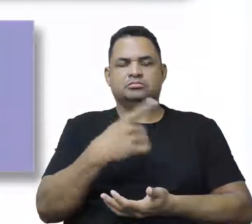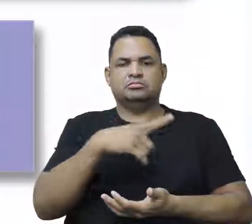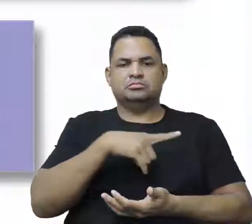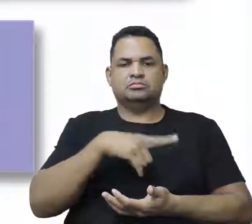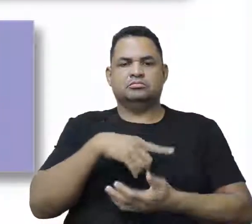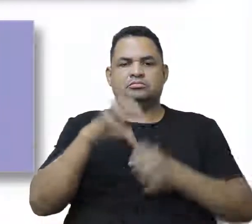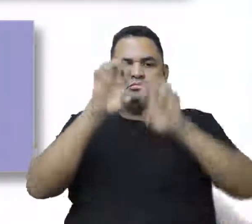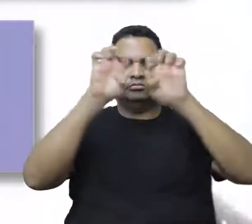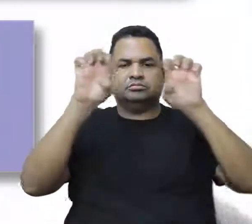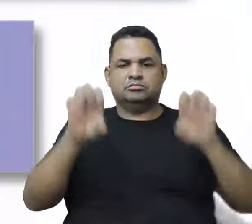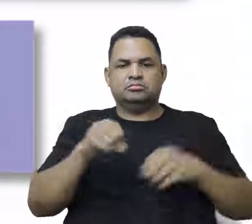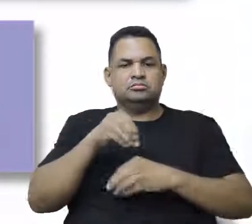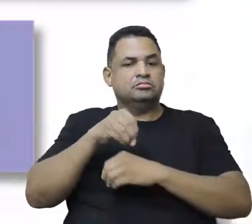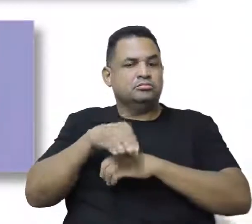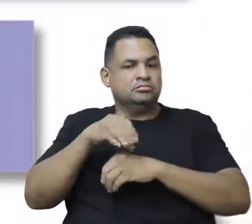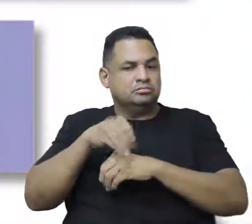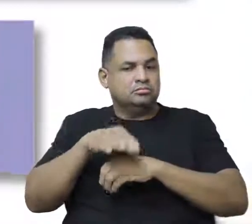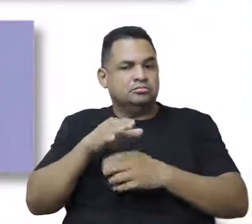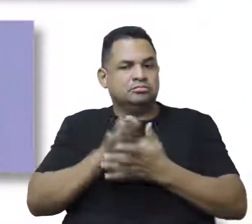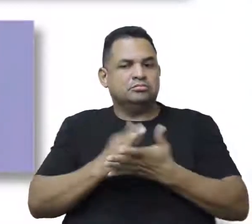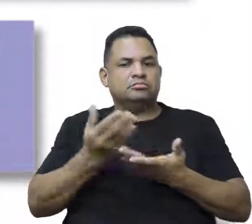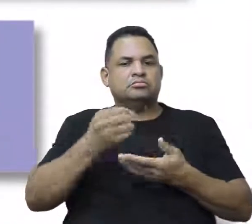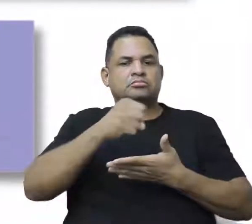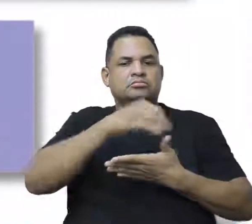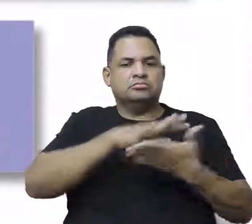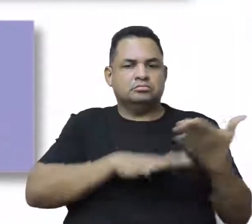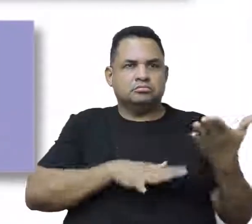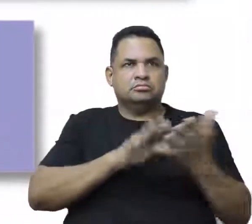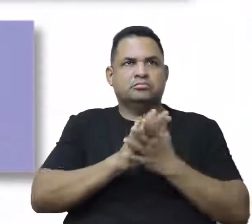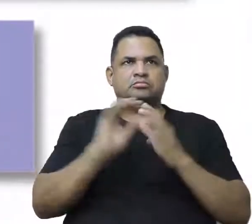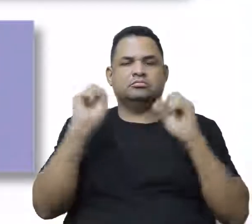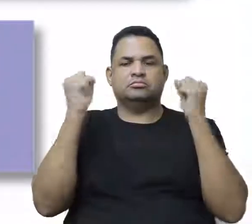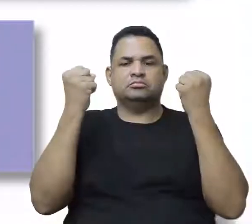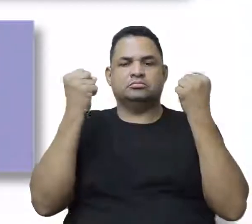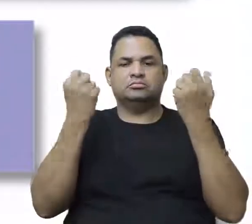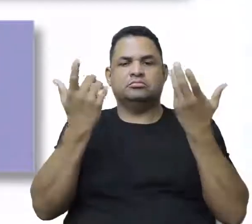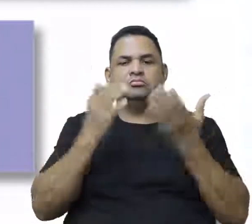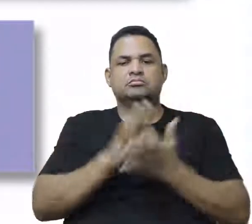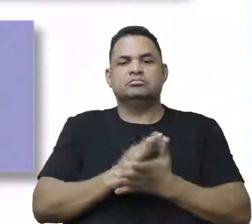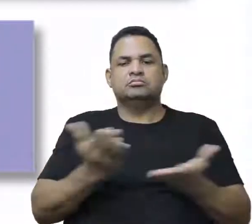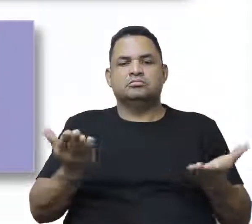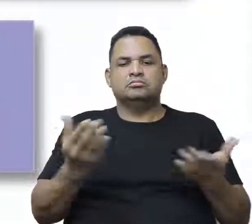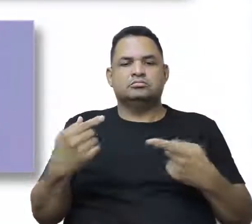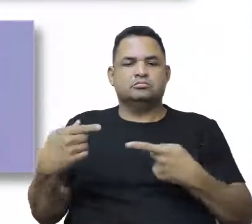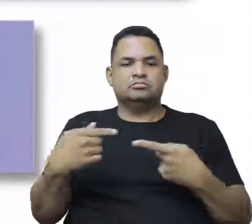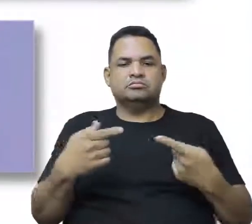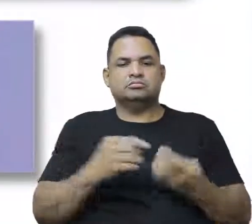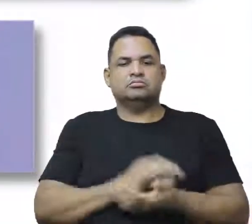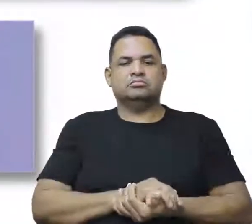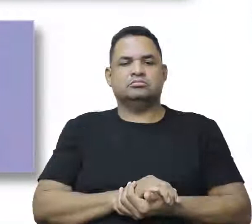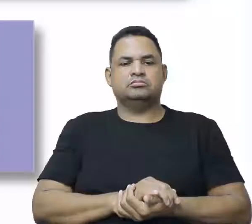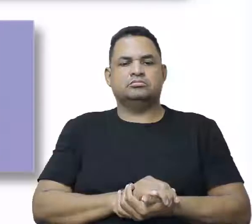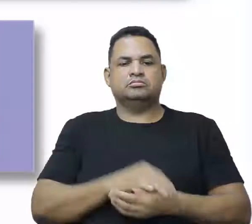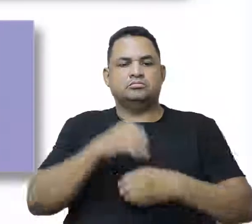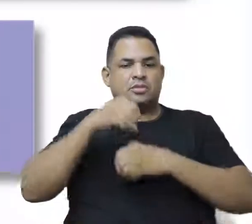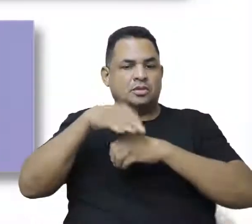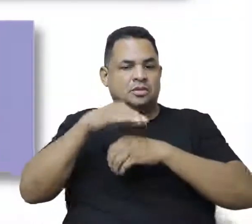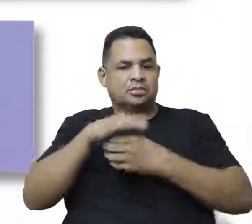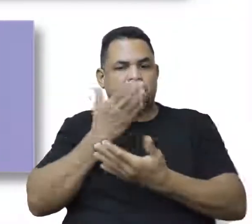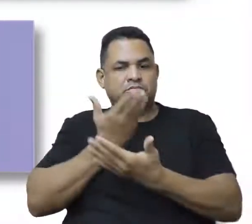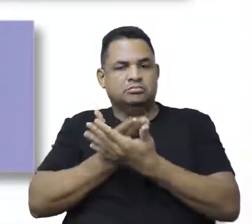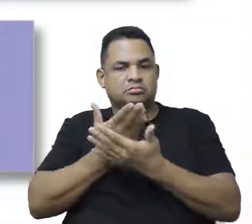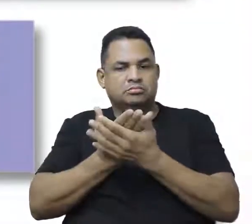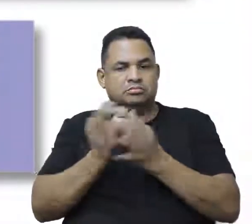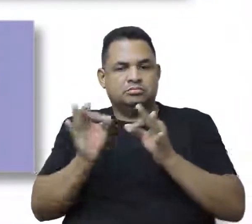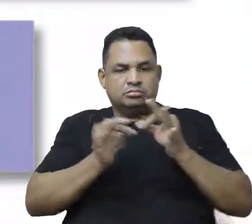uma estrutura e dicas de resolução de algumas questões aí bem interessantes ligadas à educação física e dicas de estudos